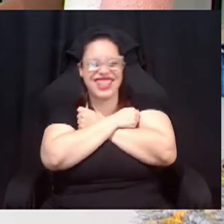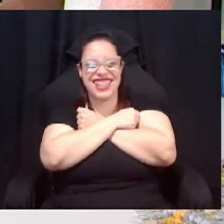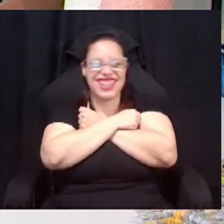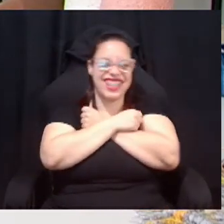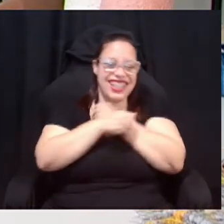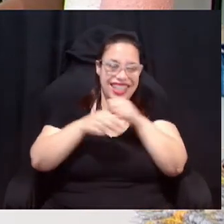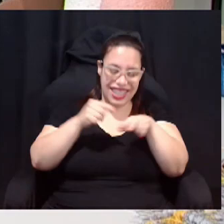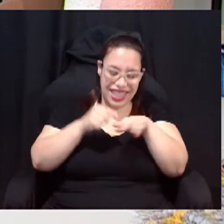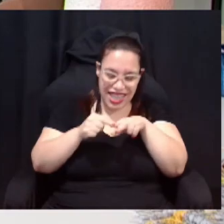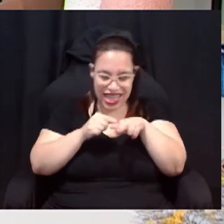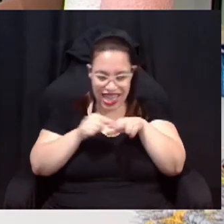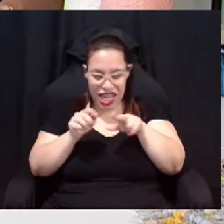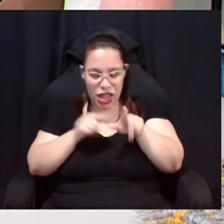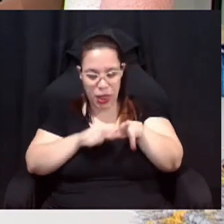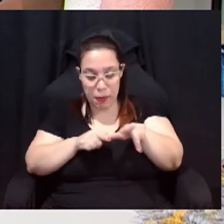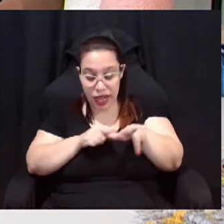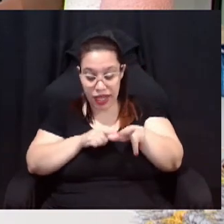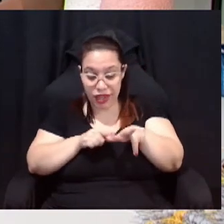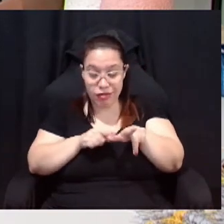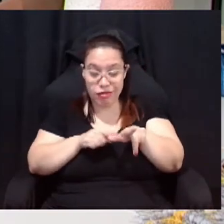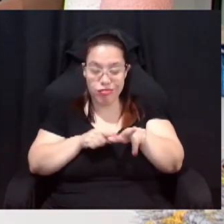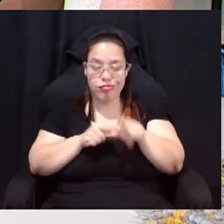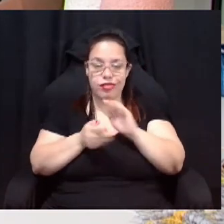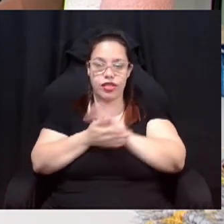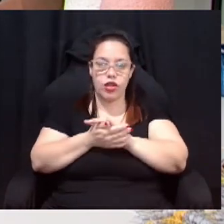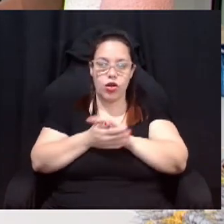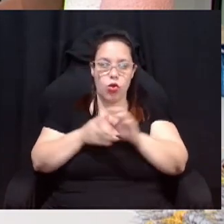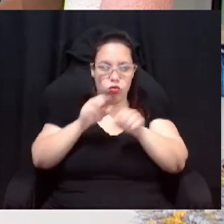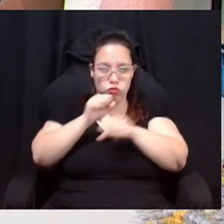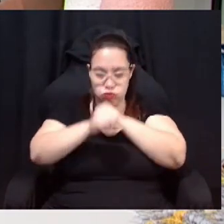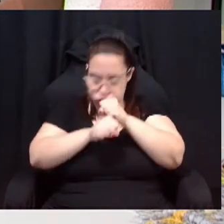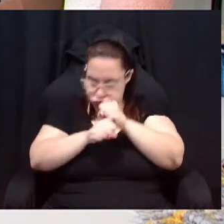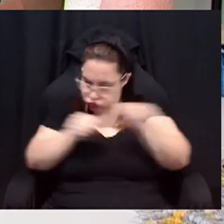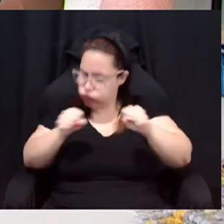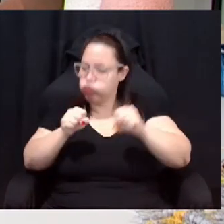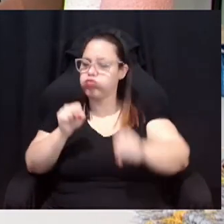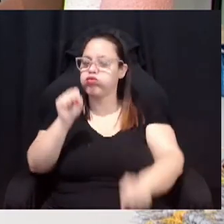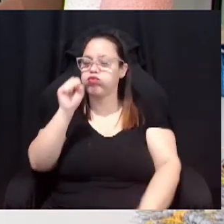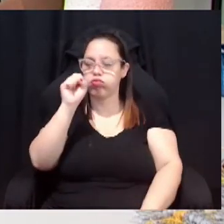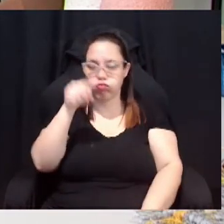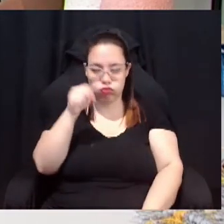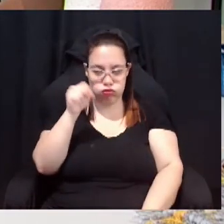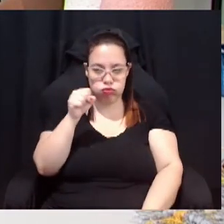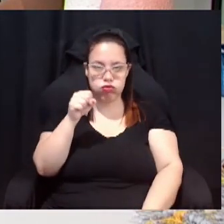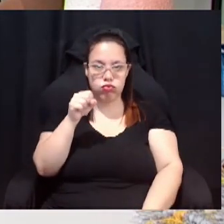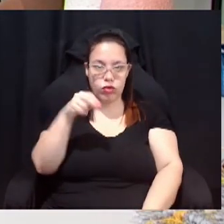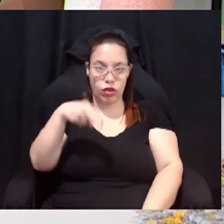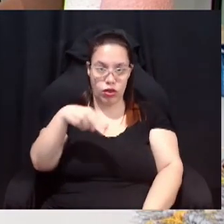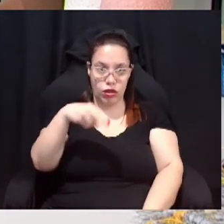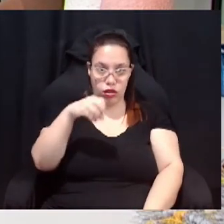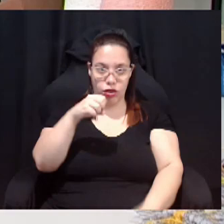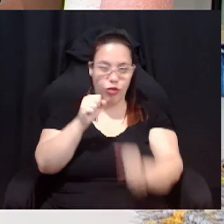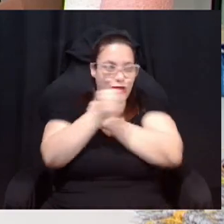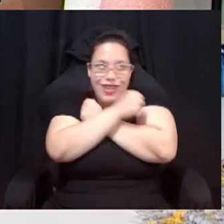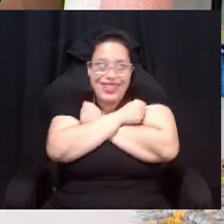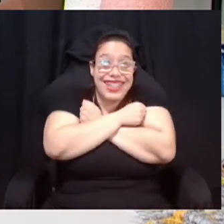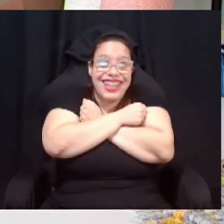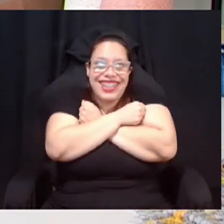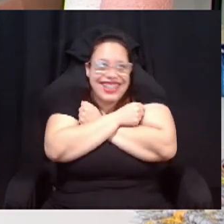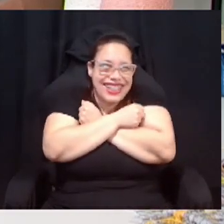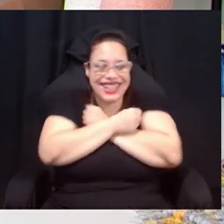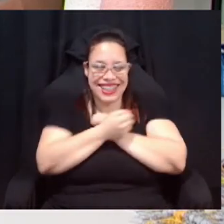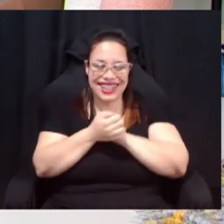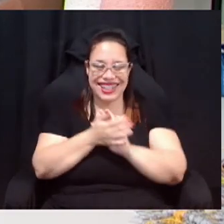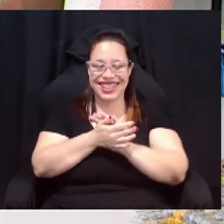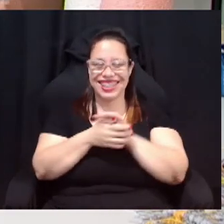tem o bracinho. E é tudo muito apertado. Sim, você vai dar um nó que tem muito calor, assim, muito junto a gente faz.